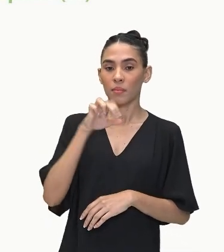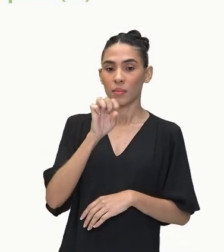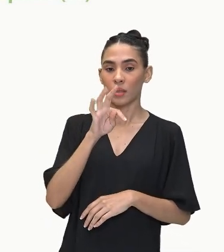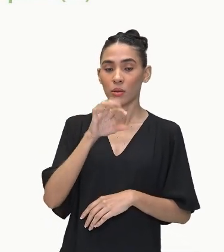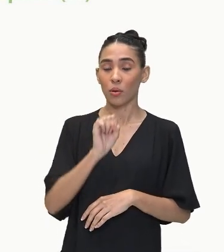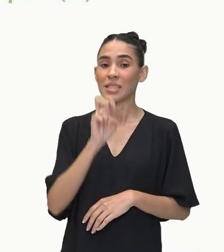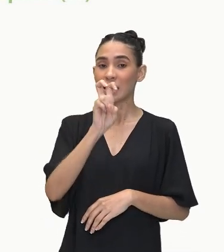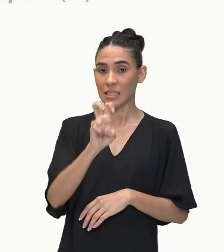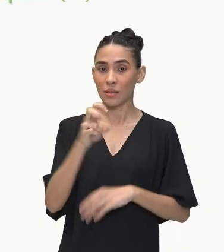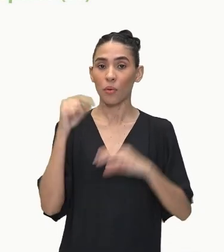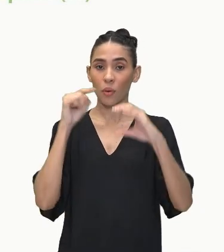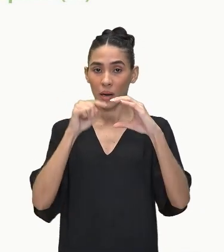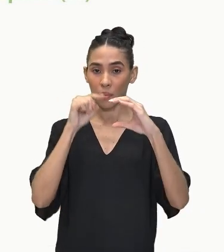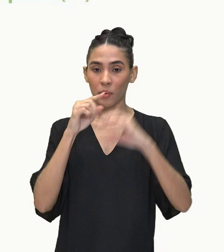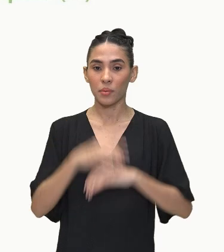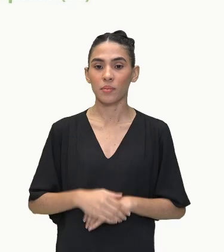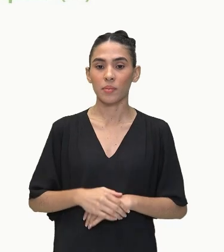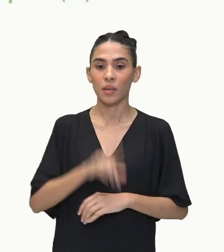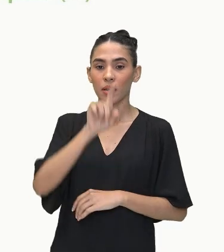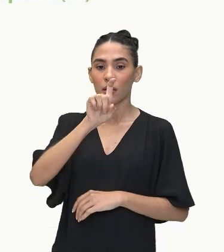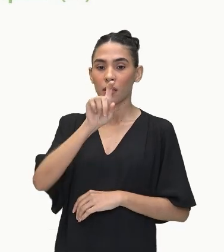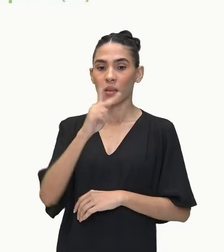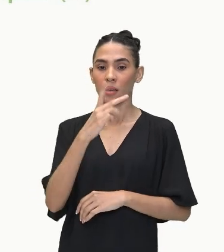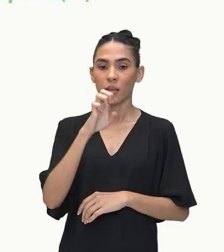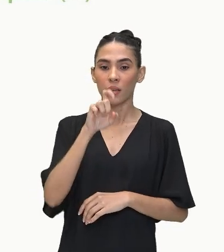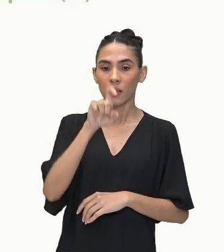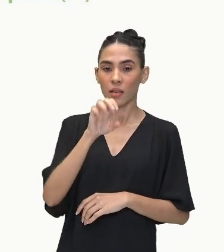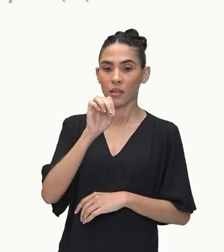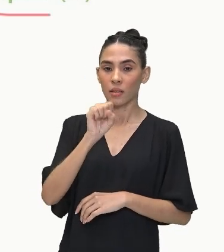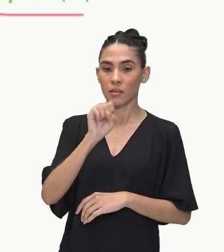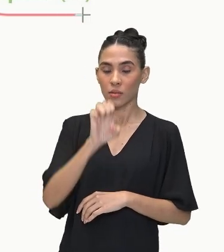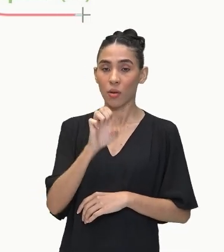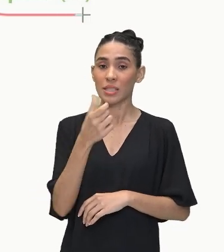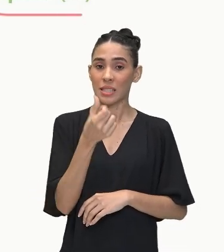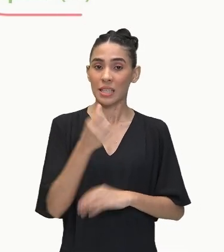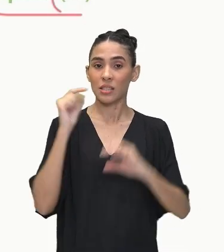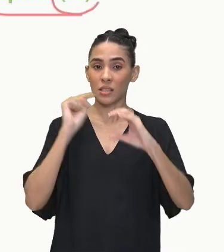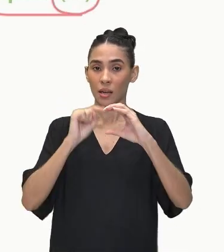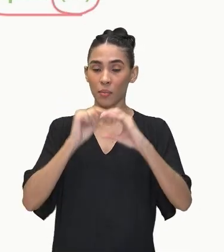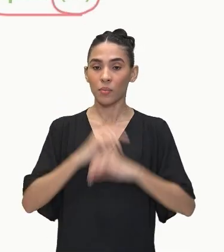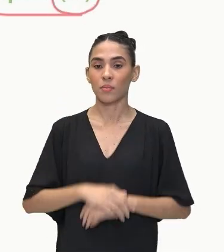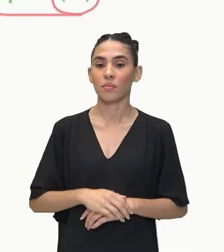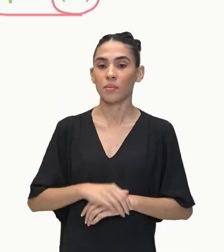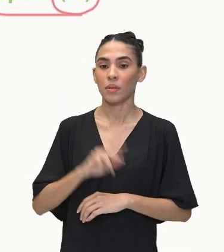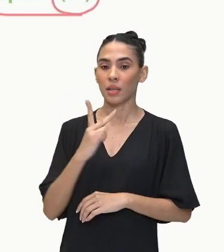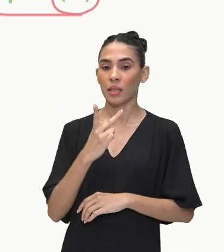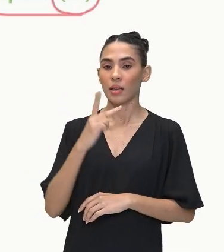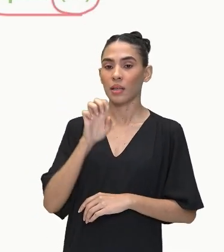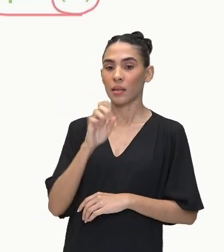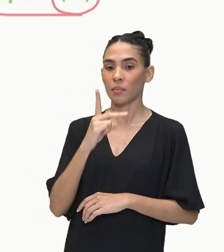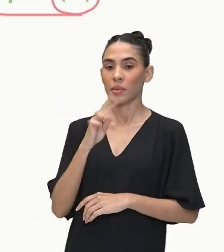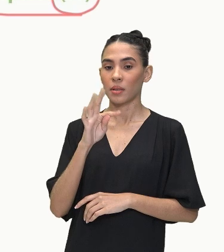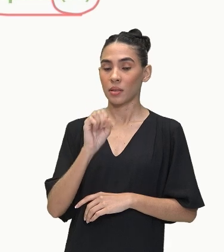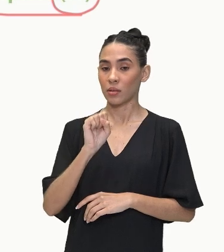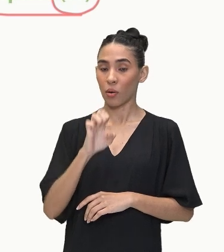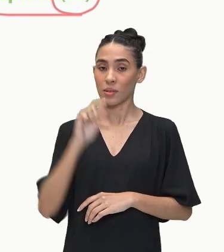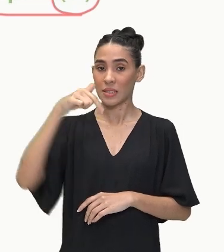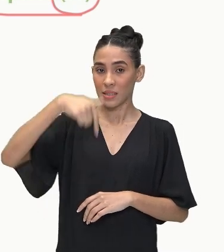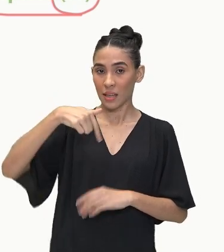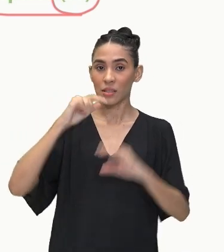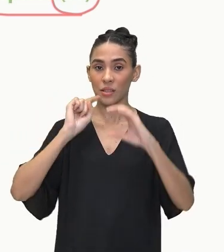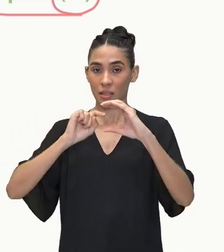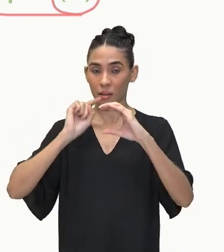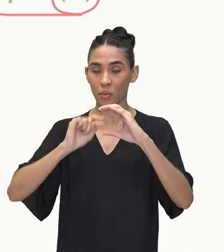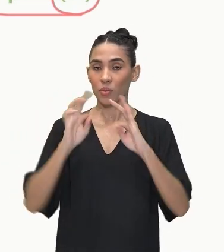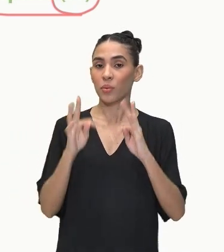5 carbonos. Hexose, porque tem 6 carbonos. E heptose, porque tem 7 carbonos. Todos